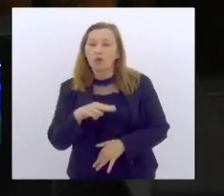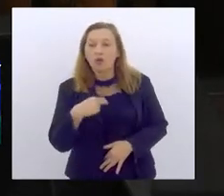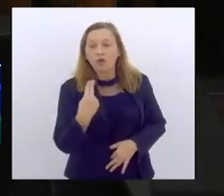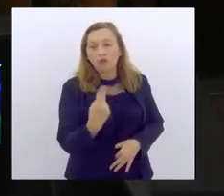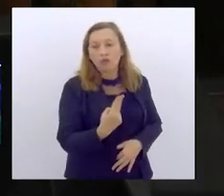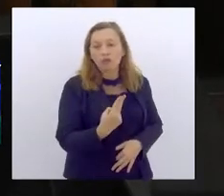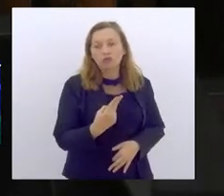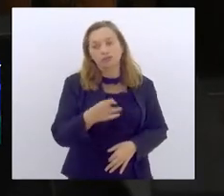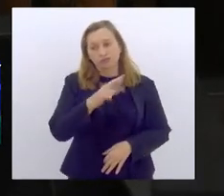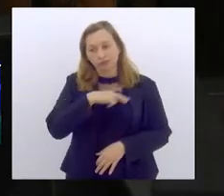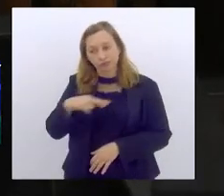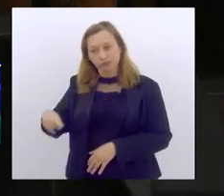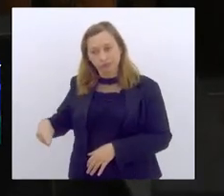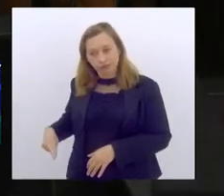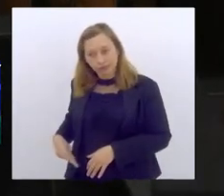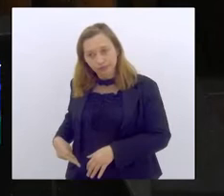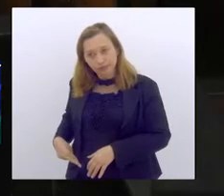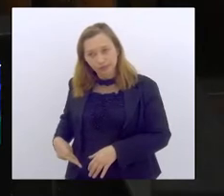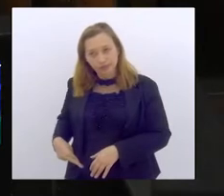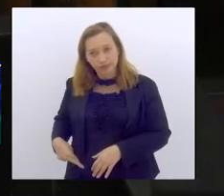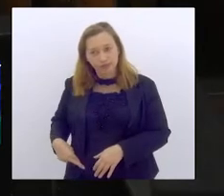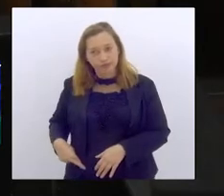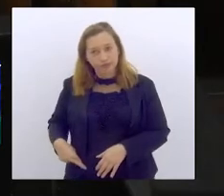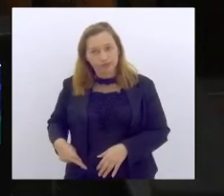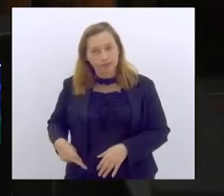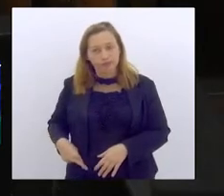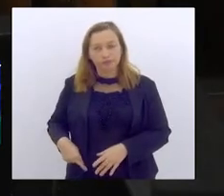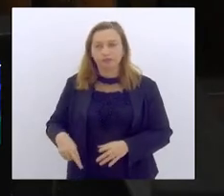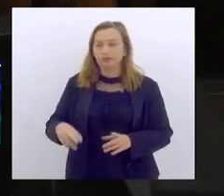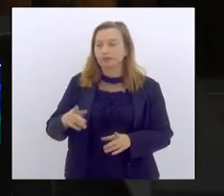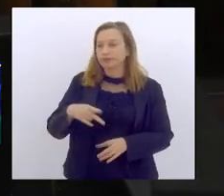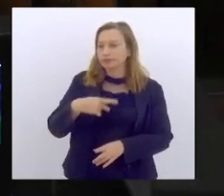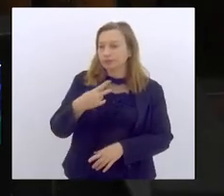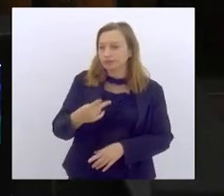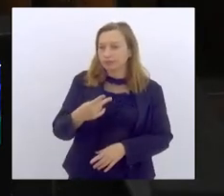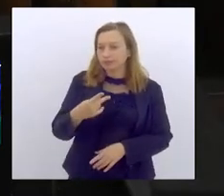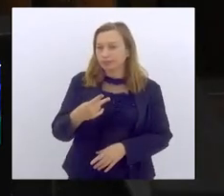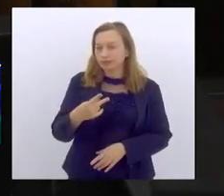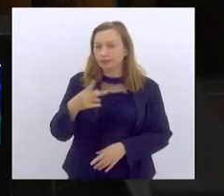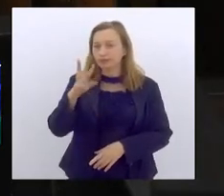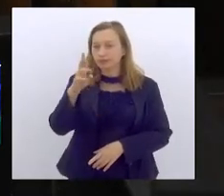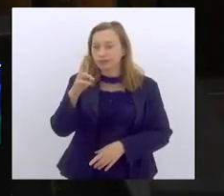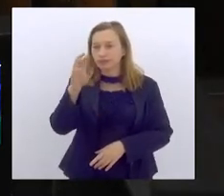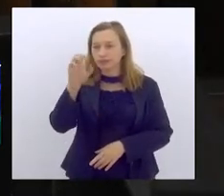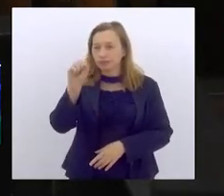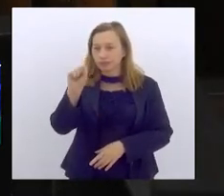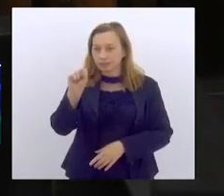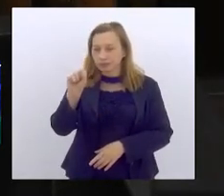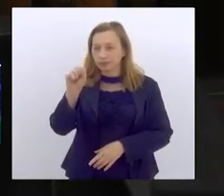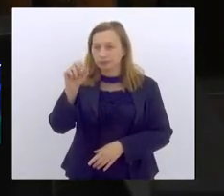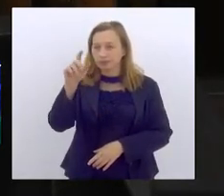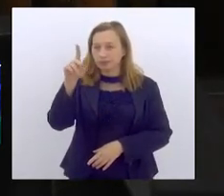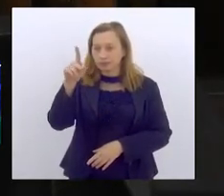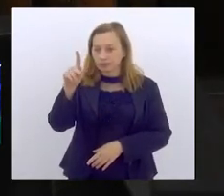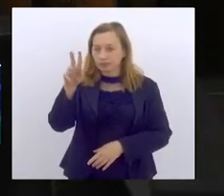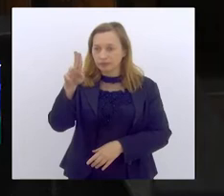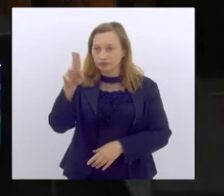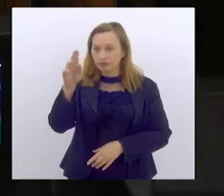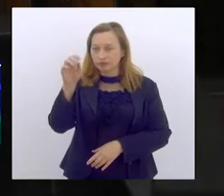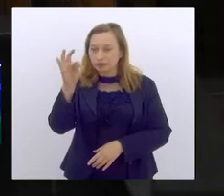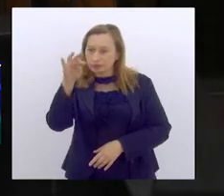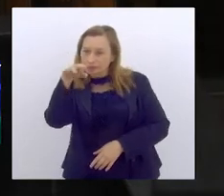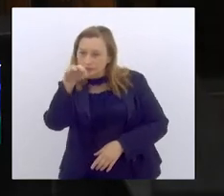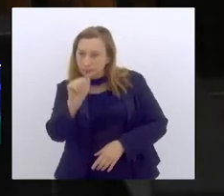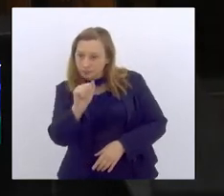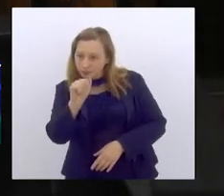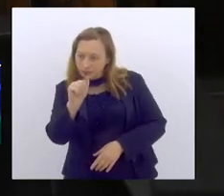seja como república na acepção da palavra res publica a coisa pública